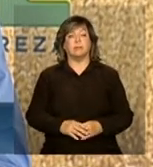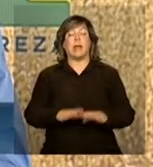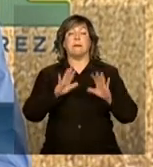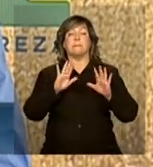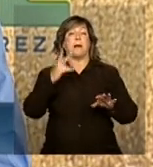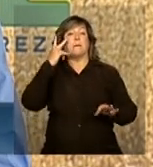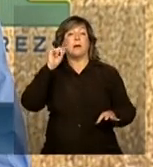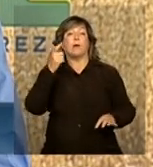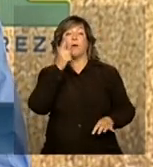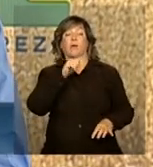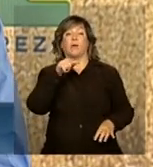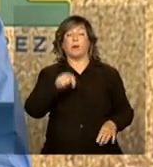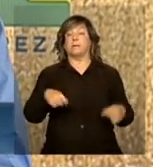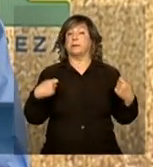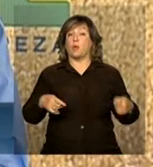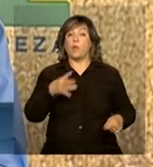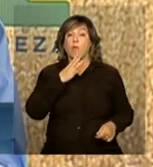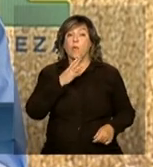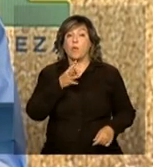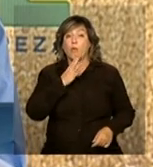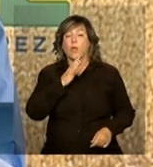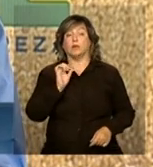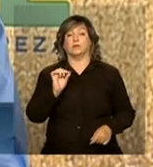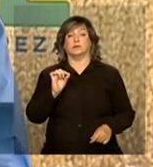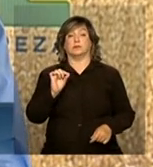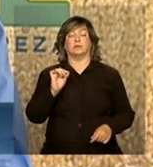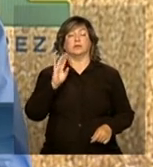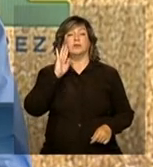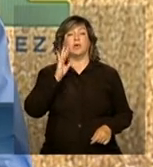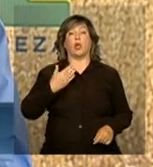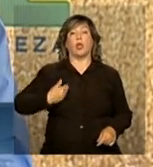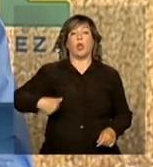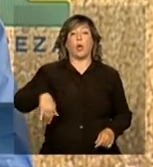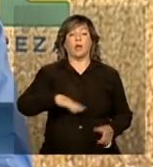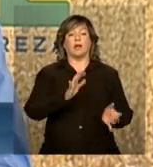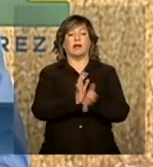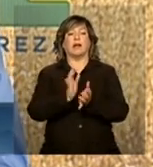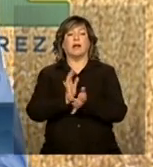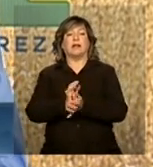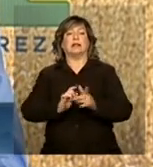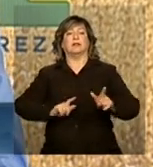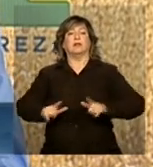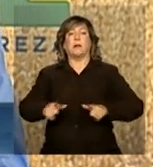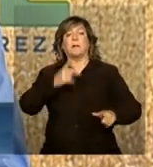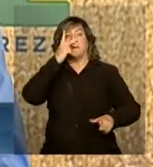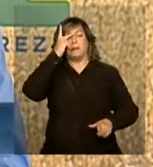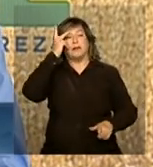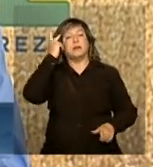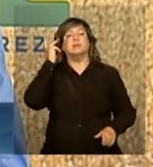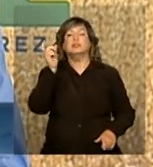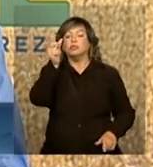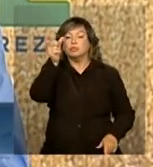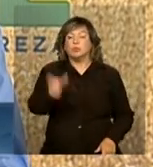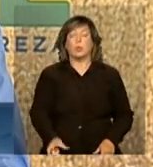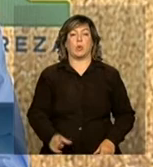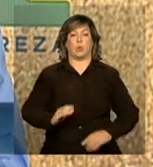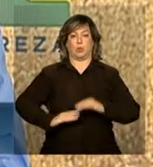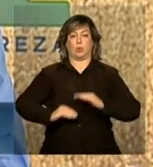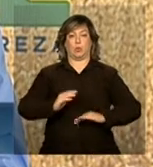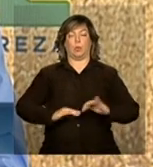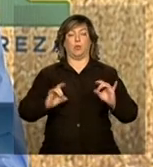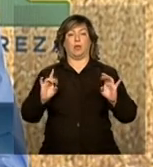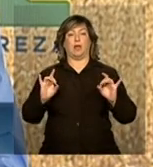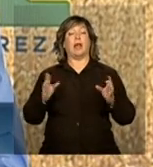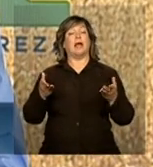alcançá-los é necessário conhecimento sobre nossas áreas de atuação e pessoas qualificadas. Foi assim que demos